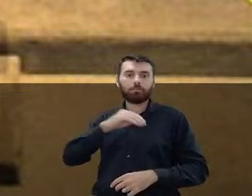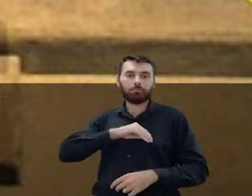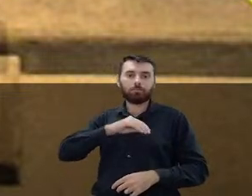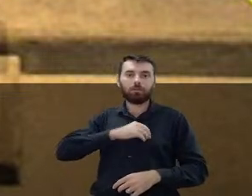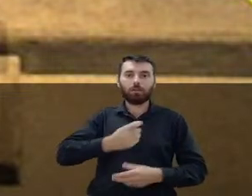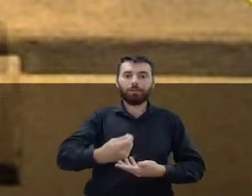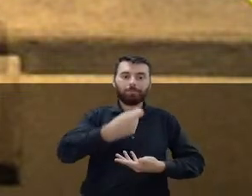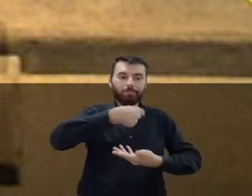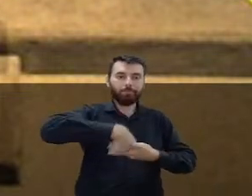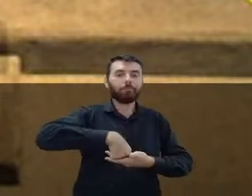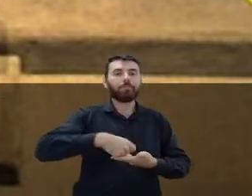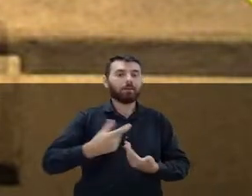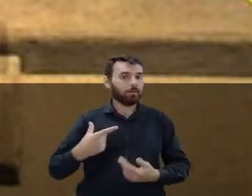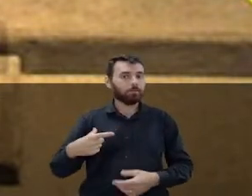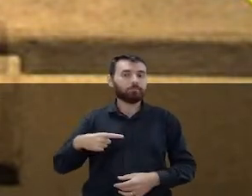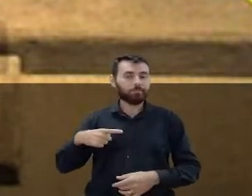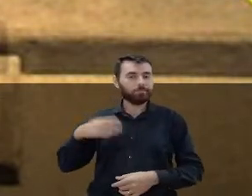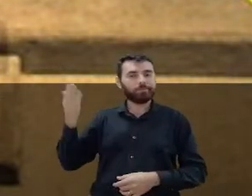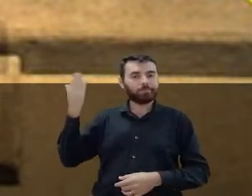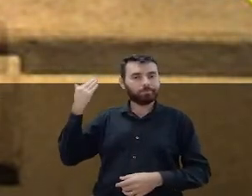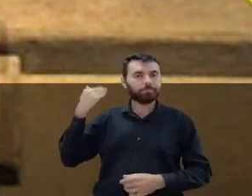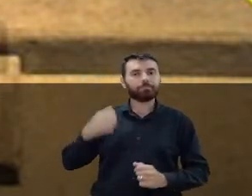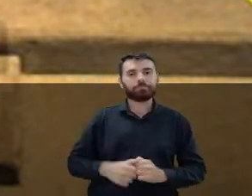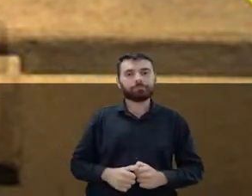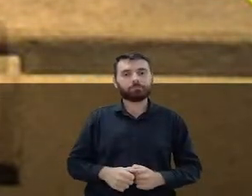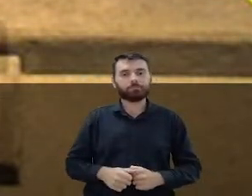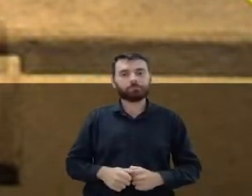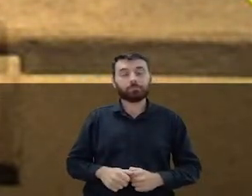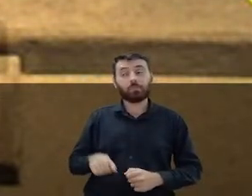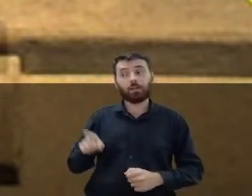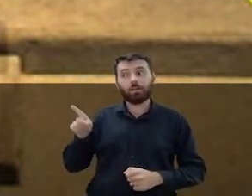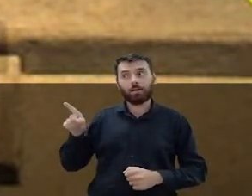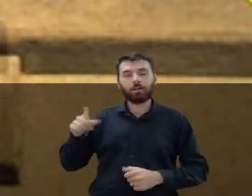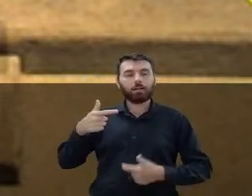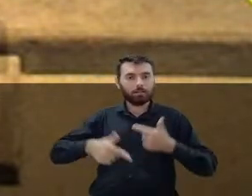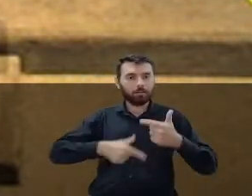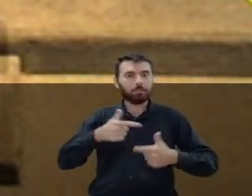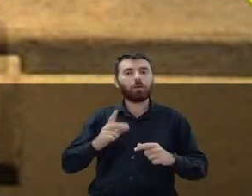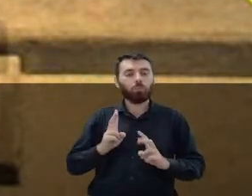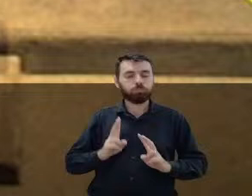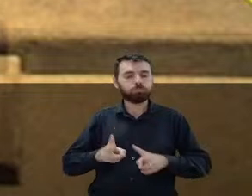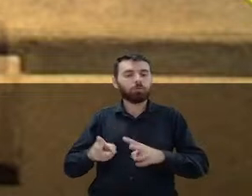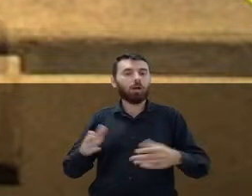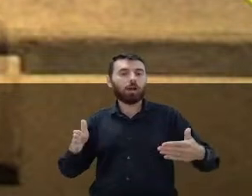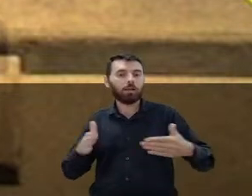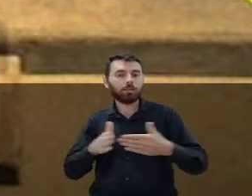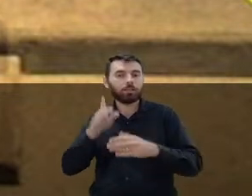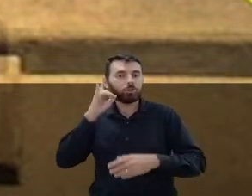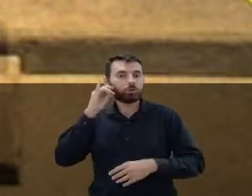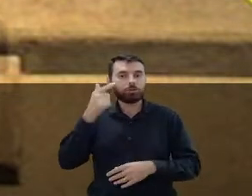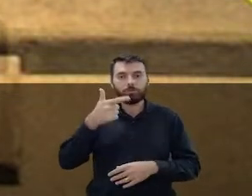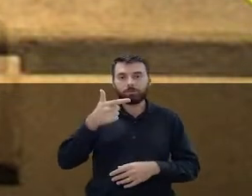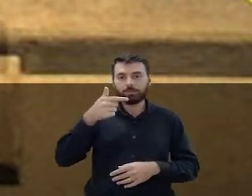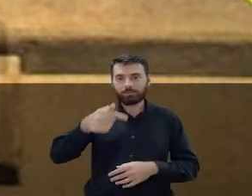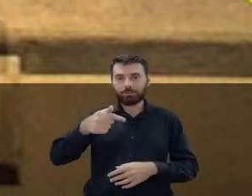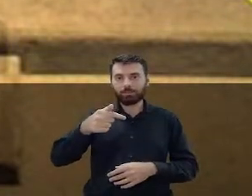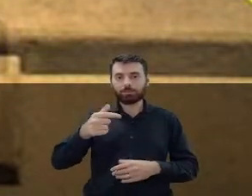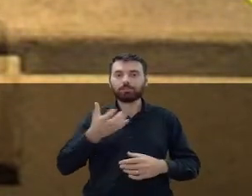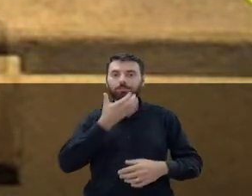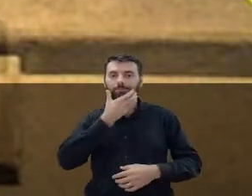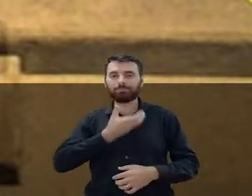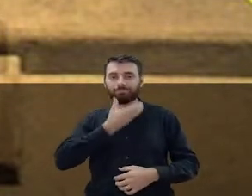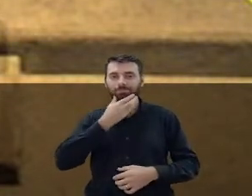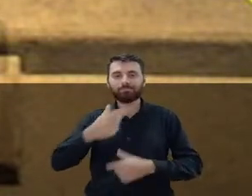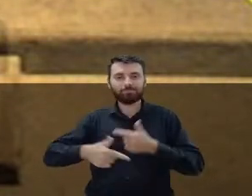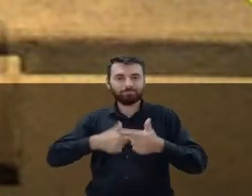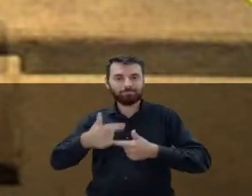E aí ela permanece até 27 de dezembro, laborando, e me pede saldo de salário, e nós temos uma